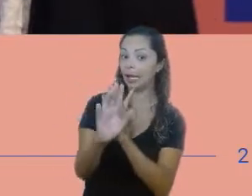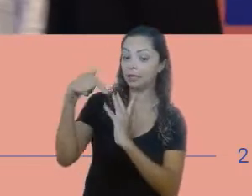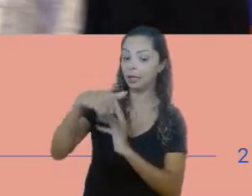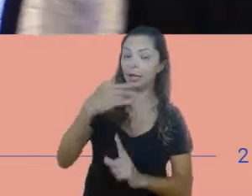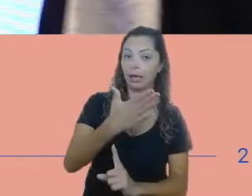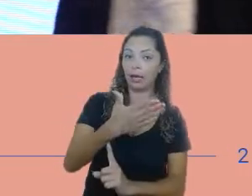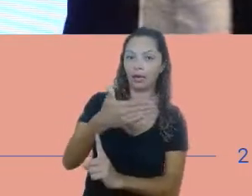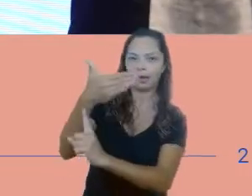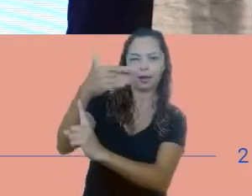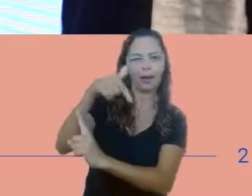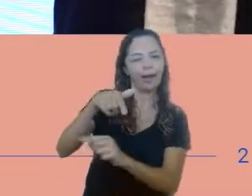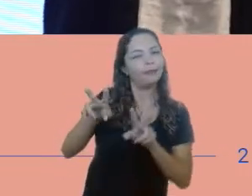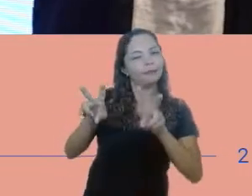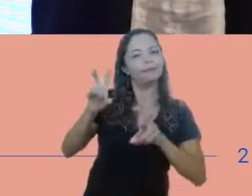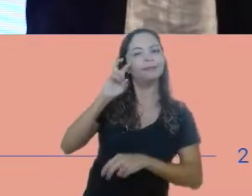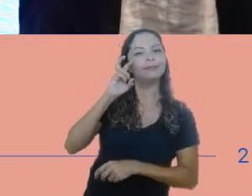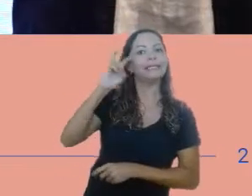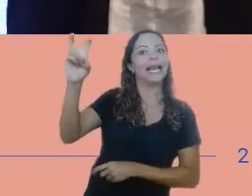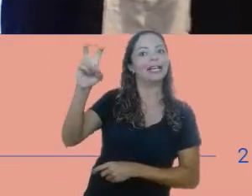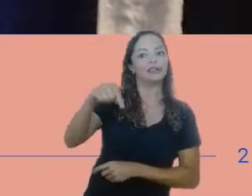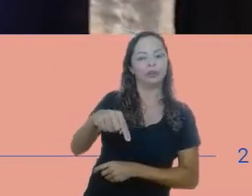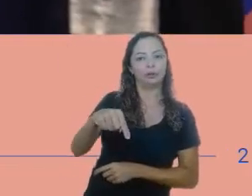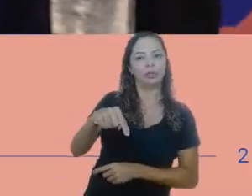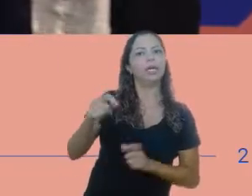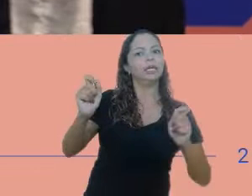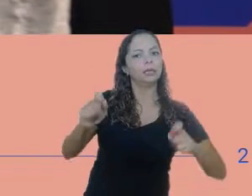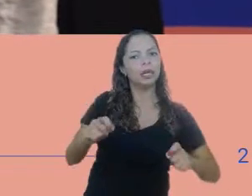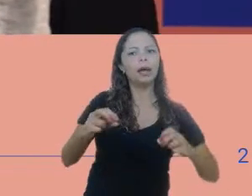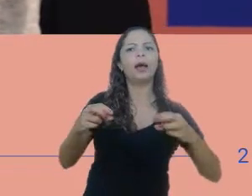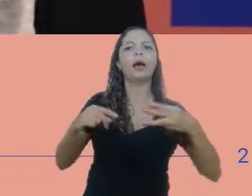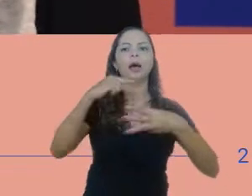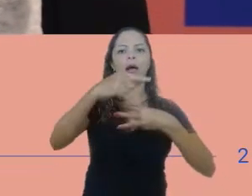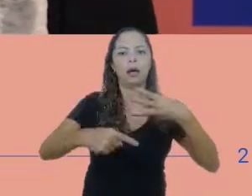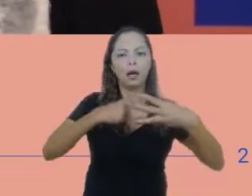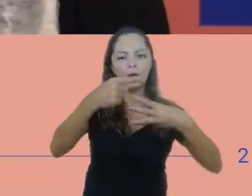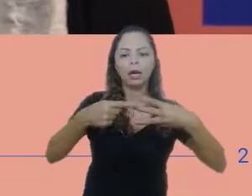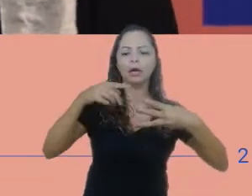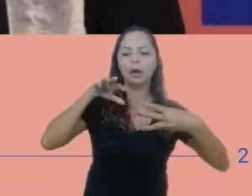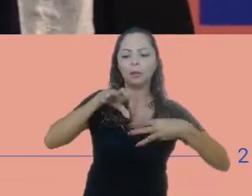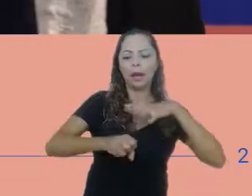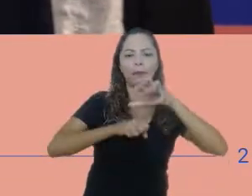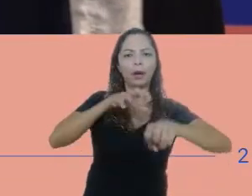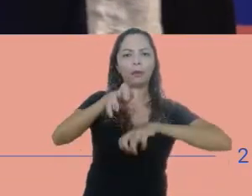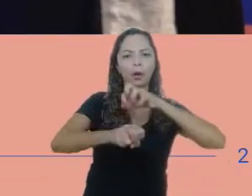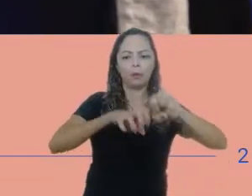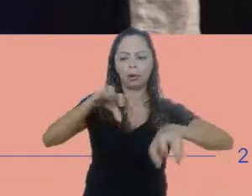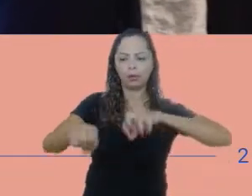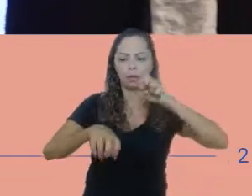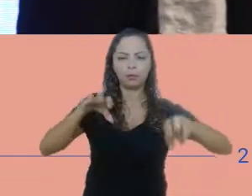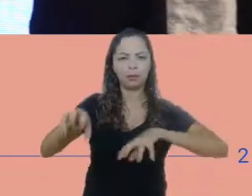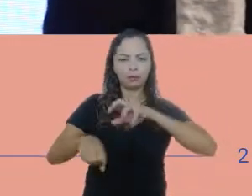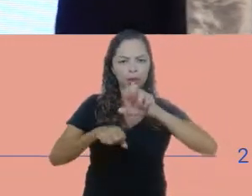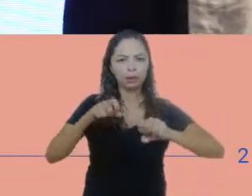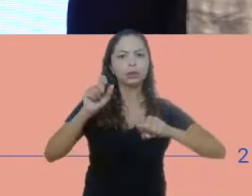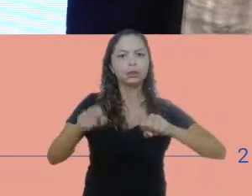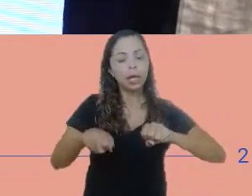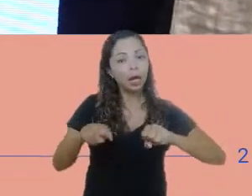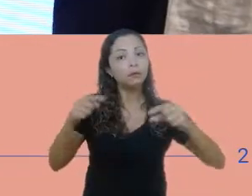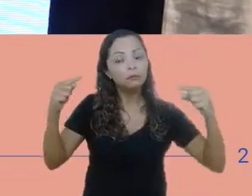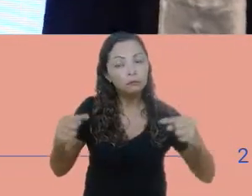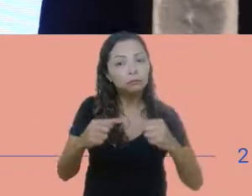capacidade de ter uma corta efetiva eo monitoramento de dados muito bom mas será que isso é